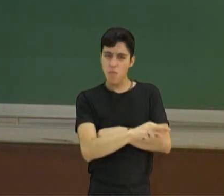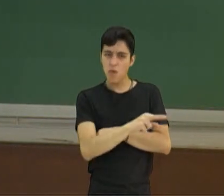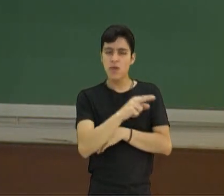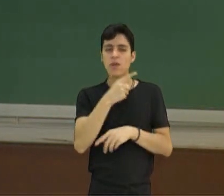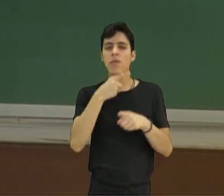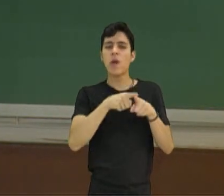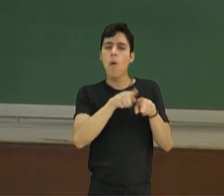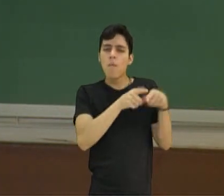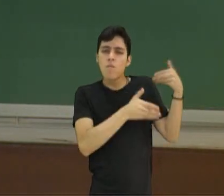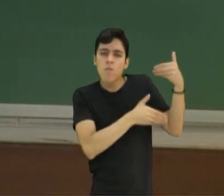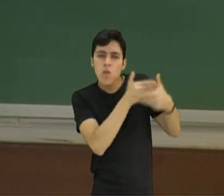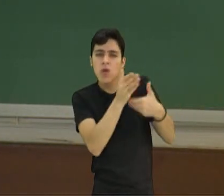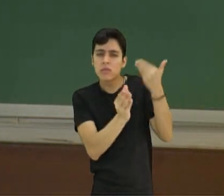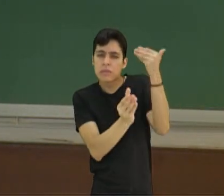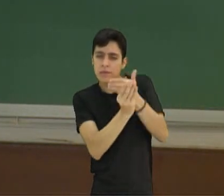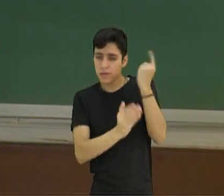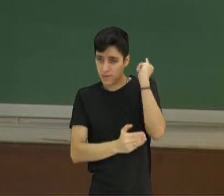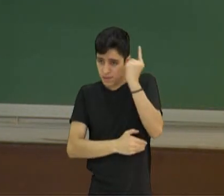essa